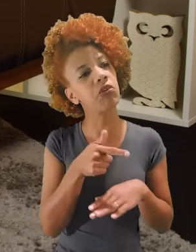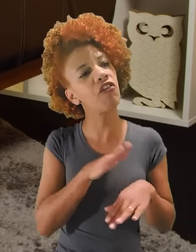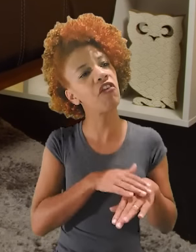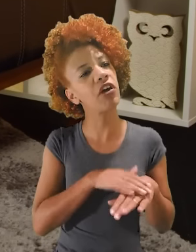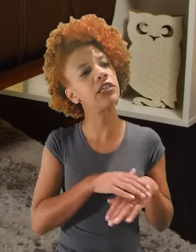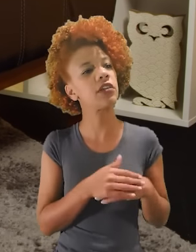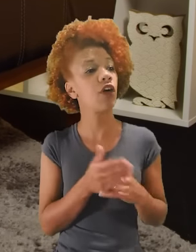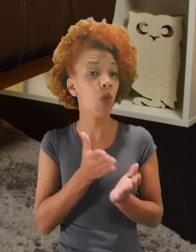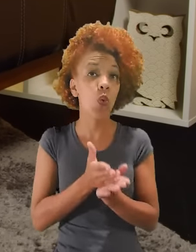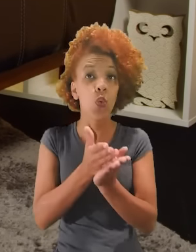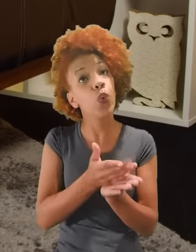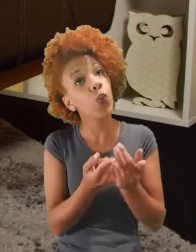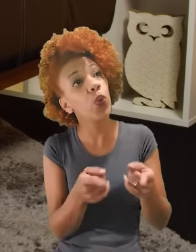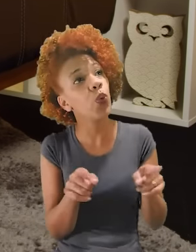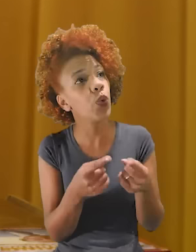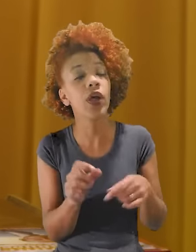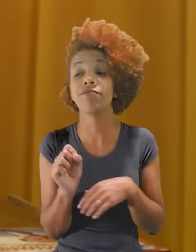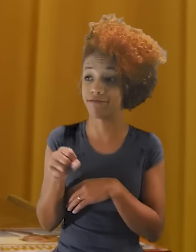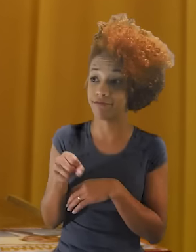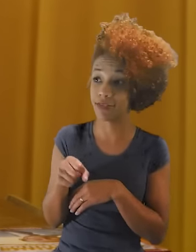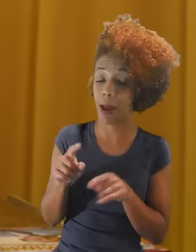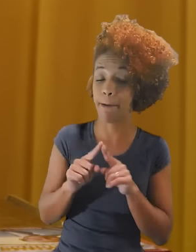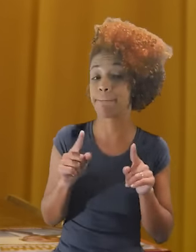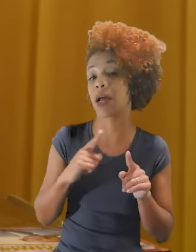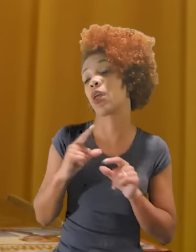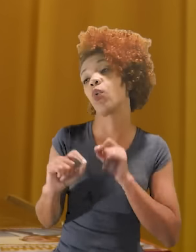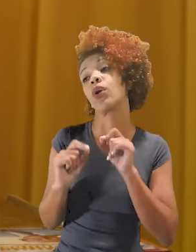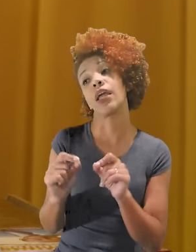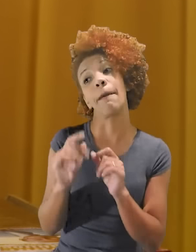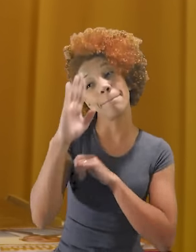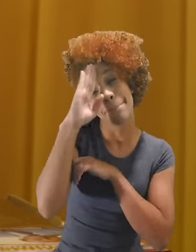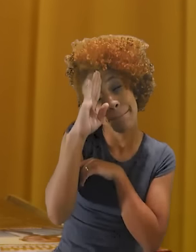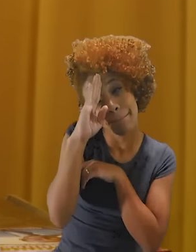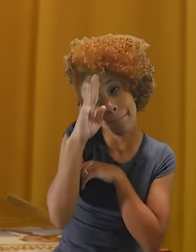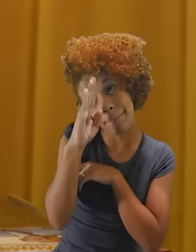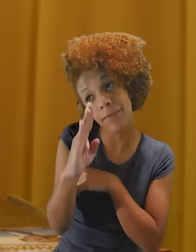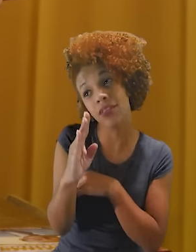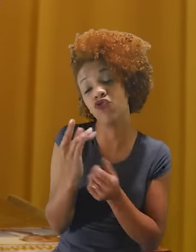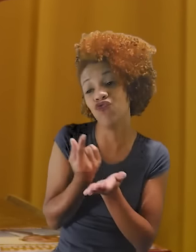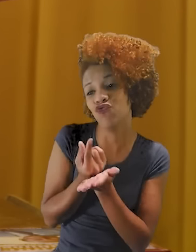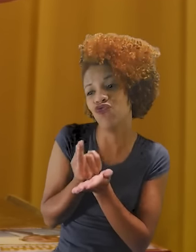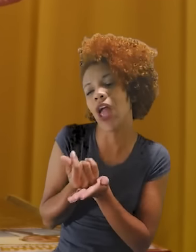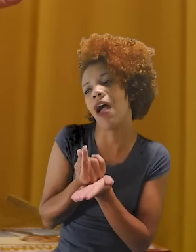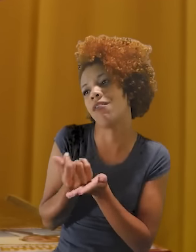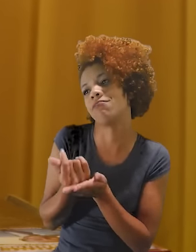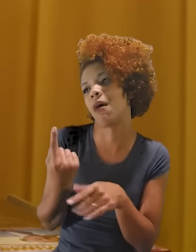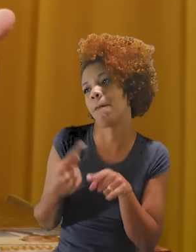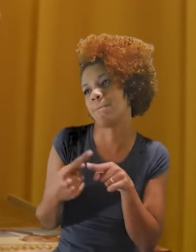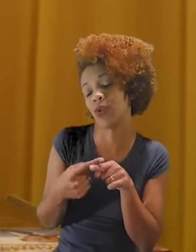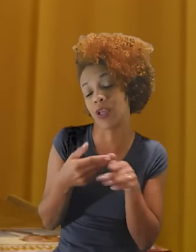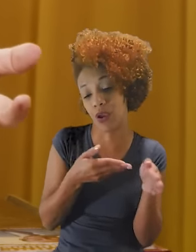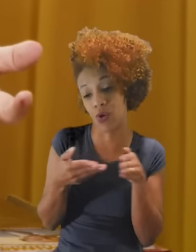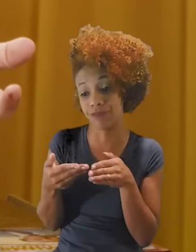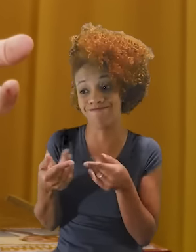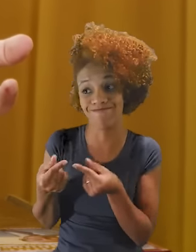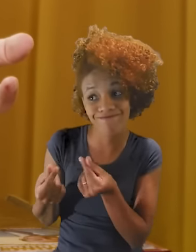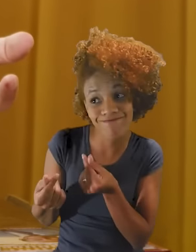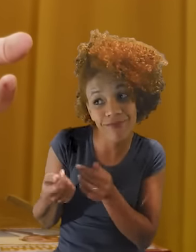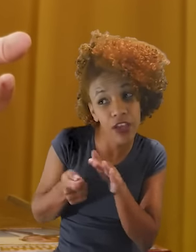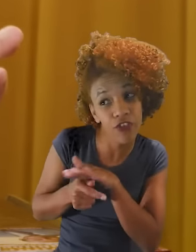vou botar o desenho assoviando. É isso aí. Só que no caso deles, tinha a questão, né, principalmente, isso que eu tô falando, de grana. Porque era uma época sem